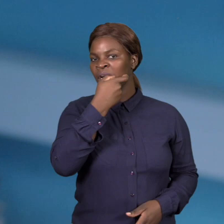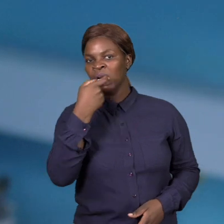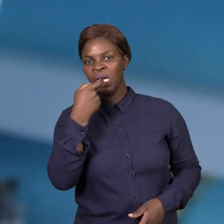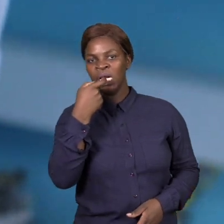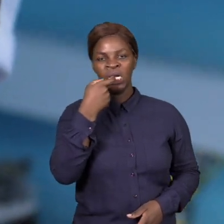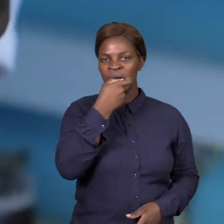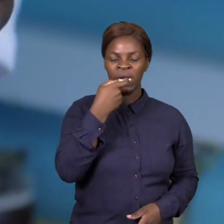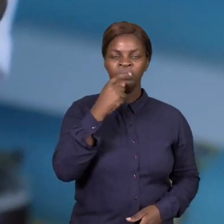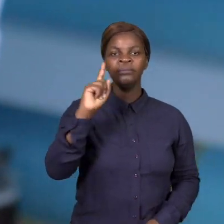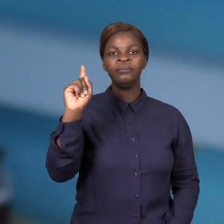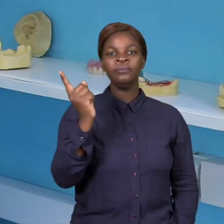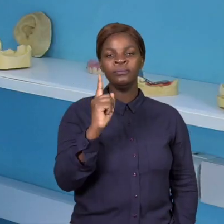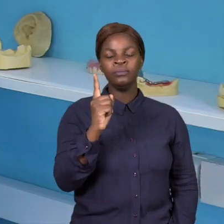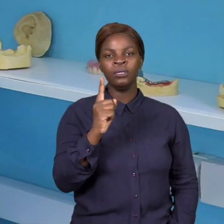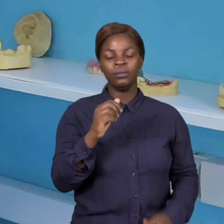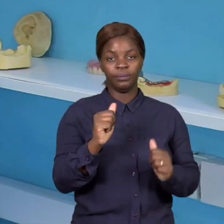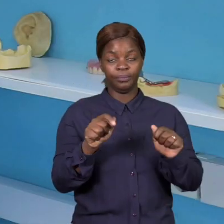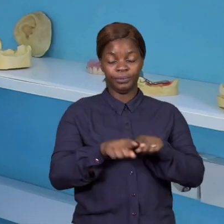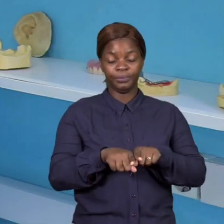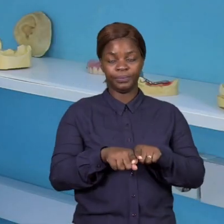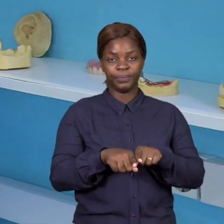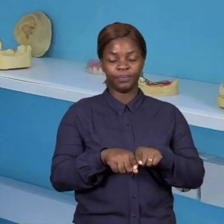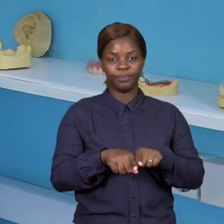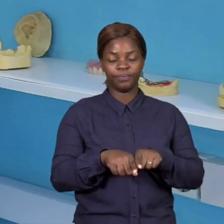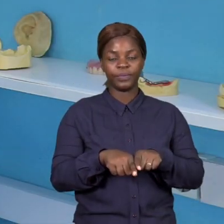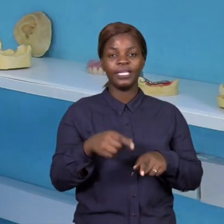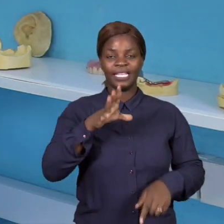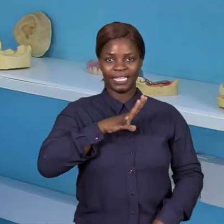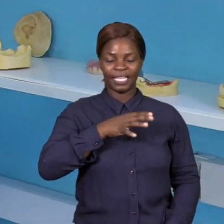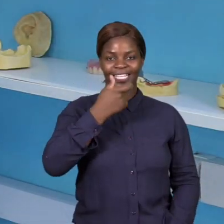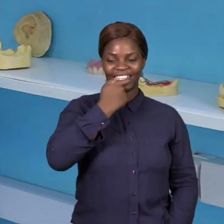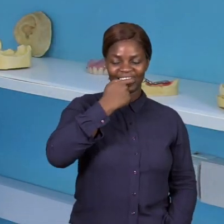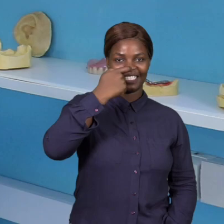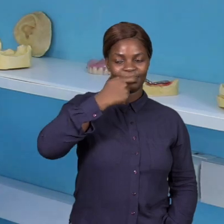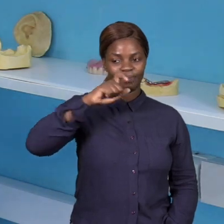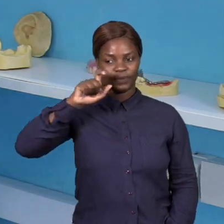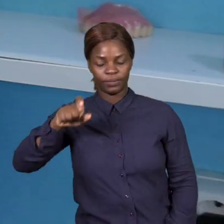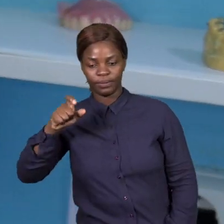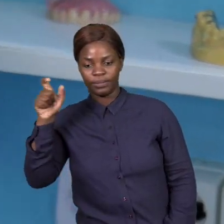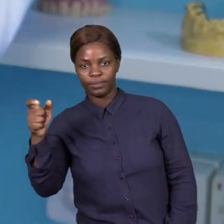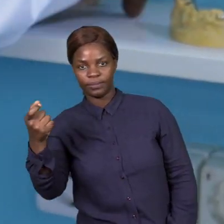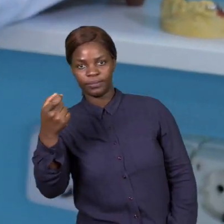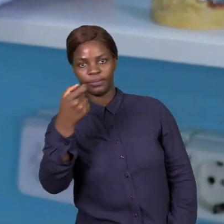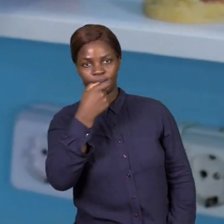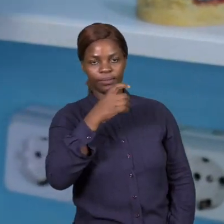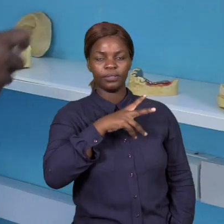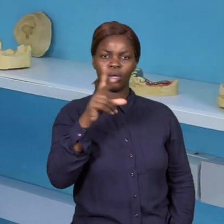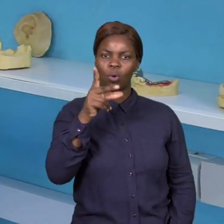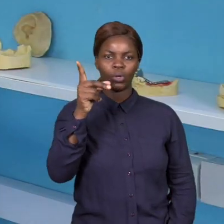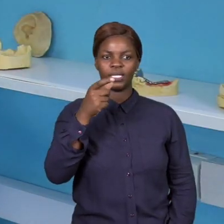vai apanhar a cor da gengiva. Essas são as placas removíveis. Removíveis de Bi-Plus, temos